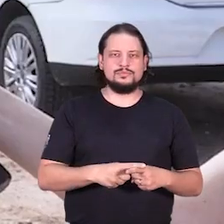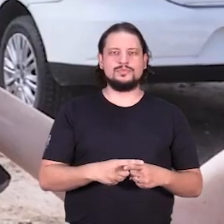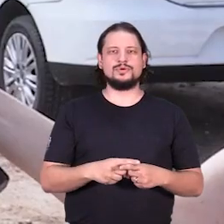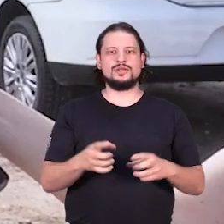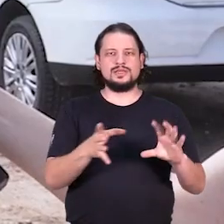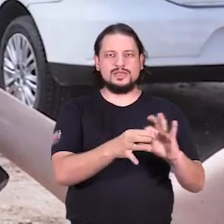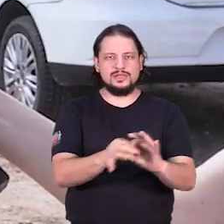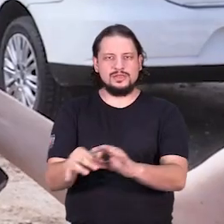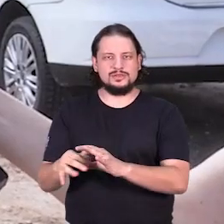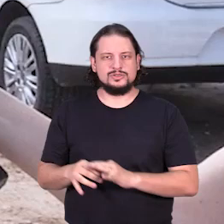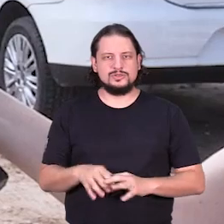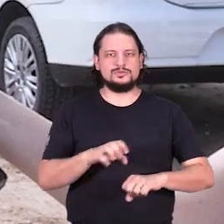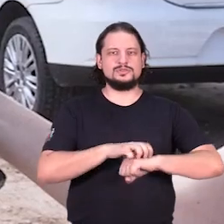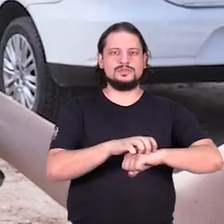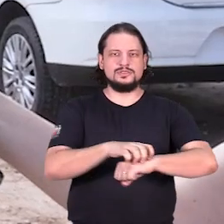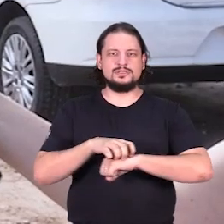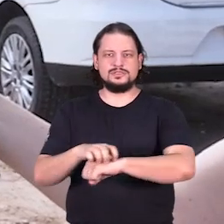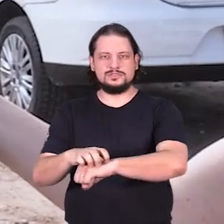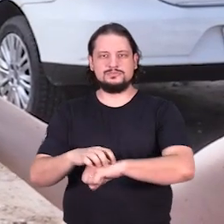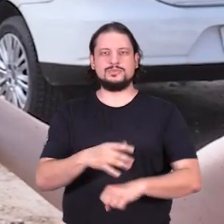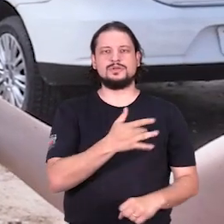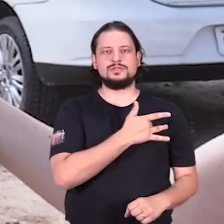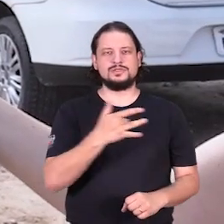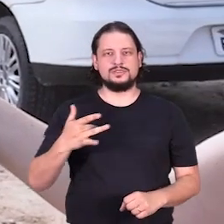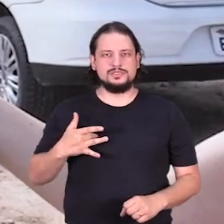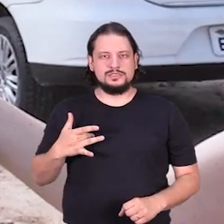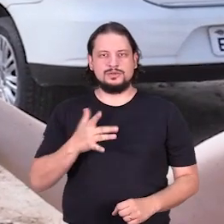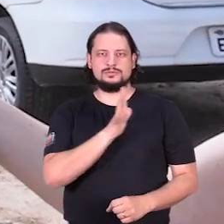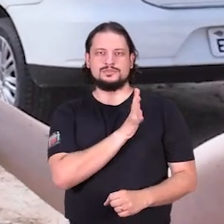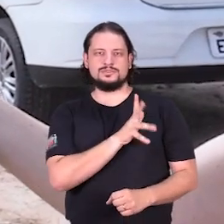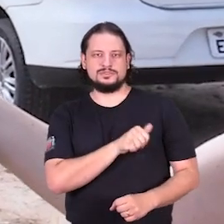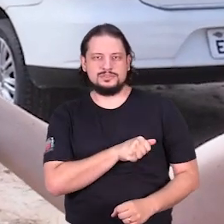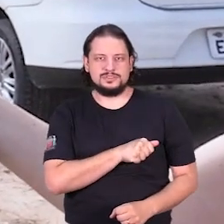né? Transporte, trânsito, saúde, defesa civil,